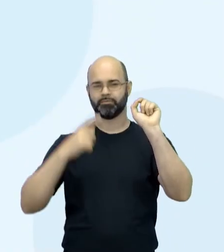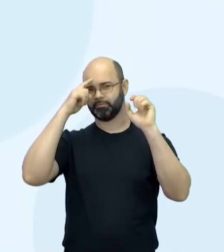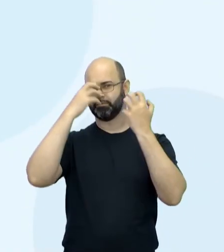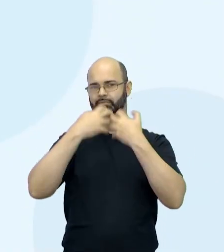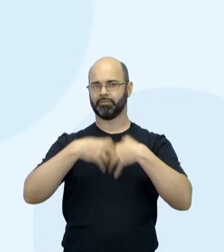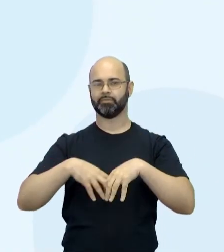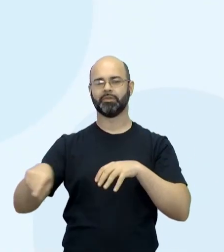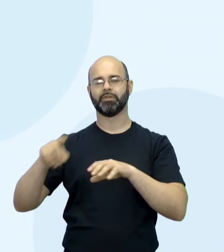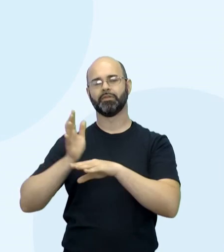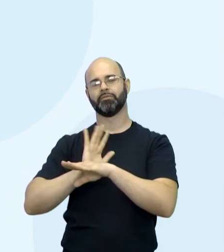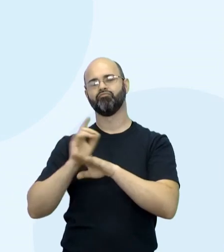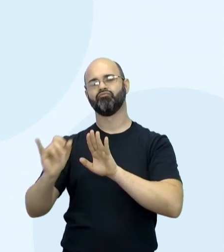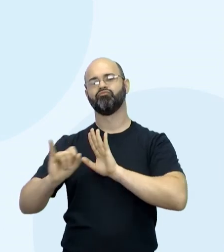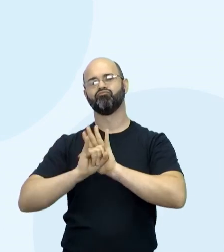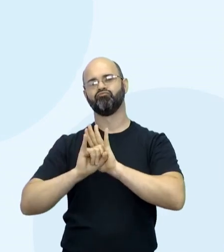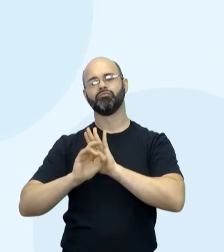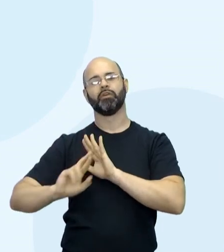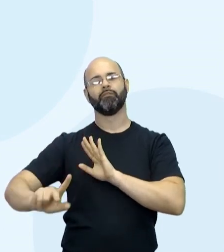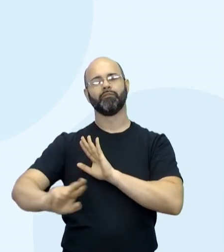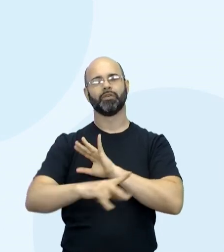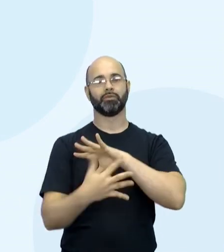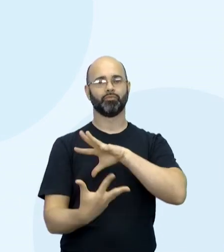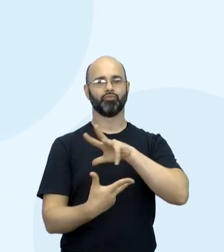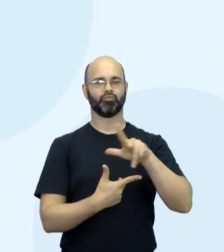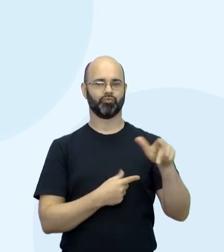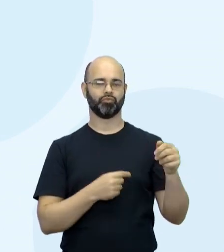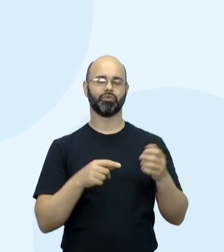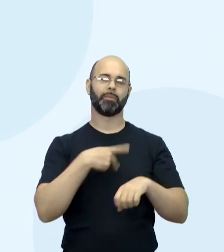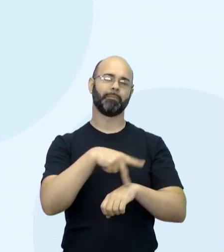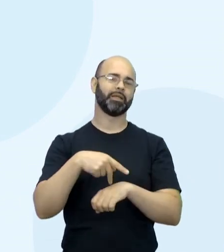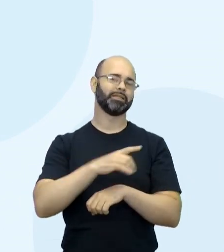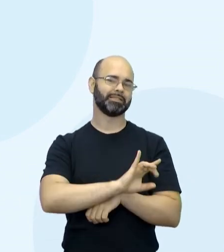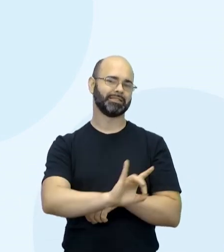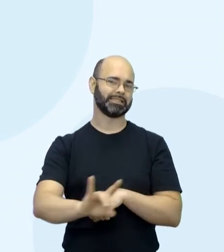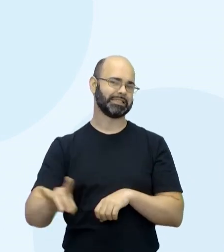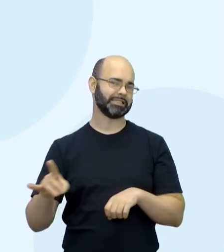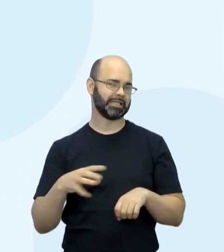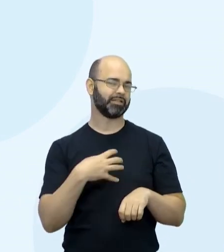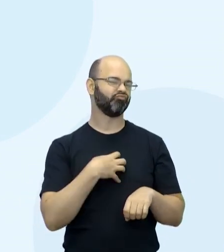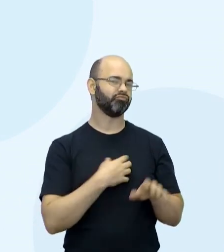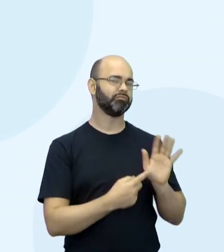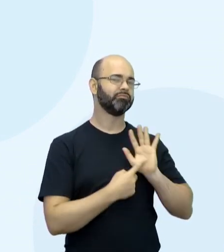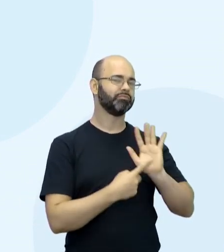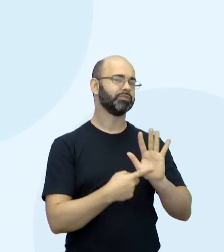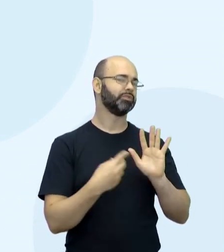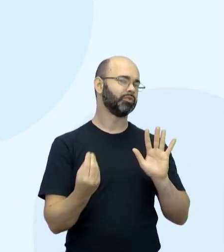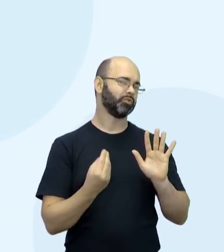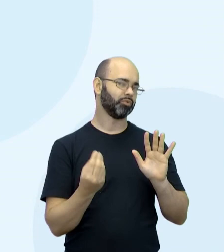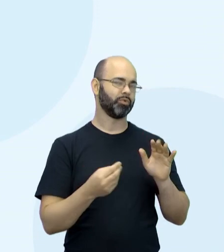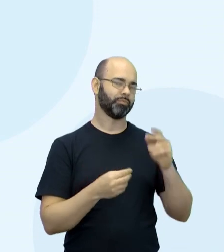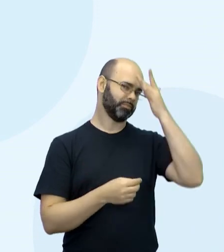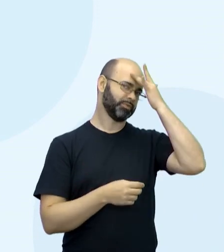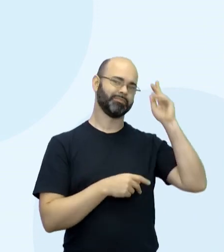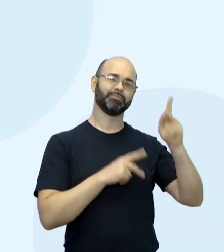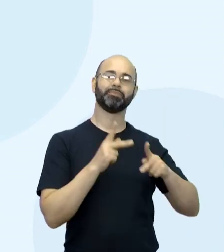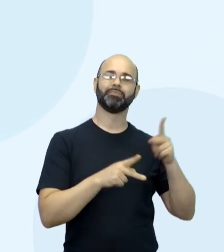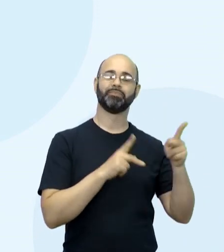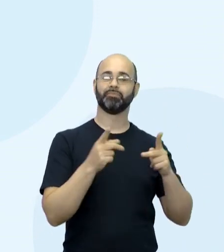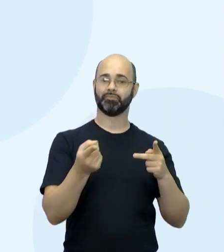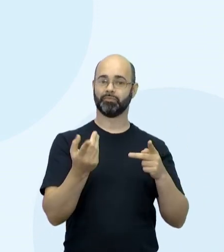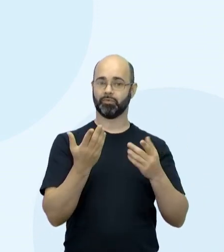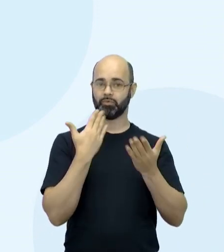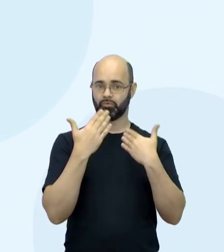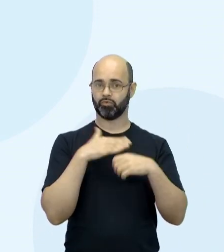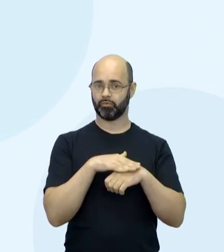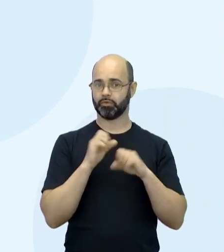identidades cinematográficas ao redor do mundo e como o cinema de cada país representa as características de cada povo. Quer falar comigo? Agora eu